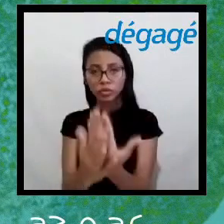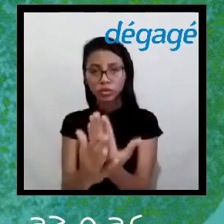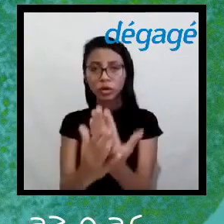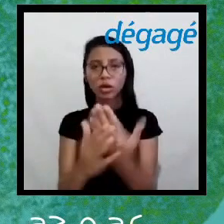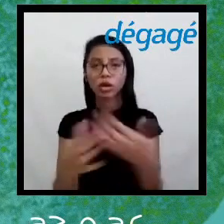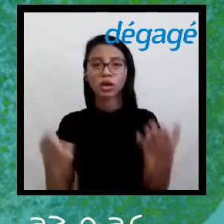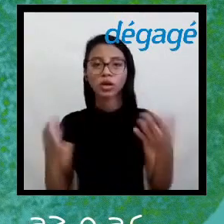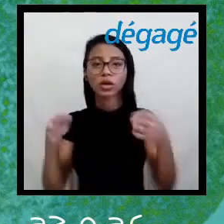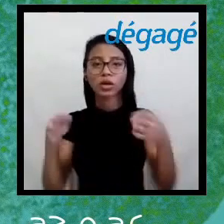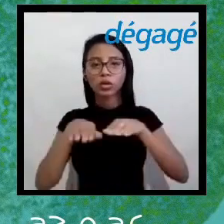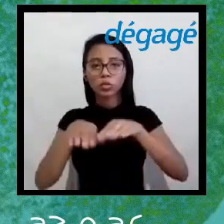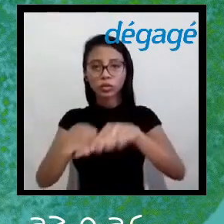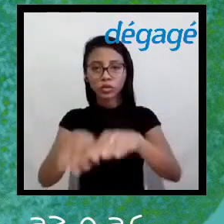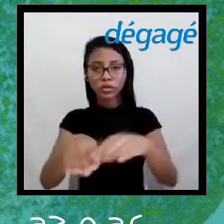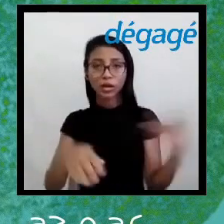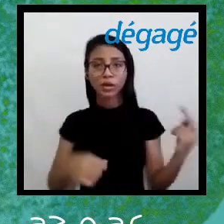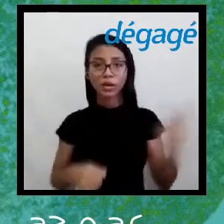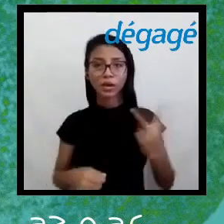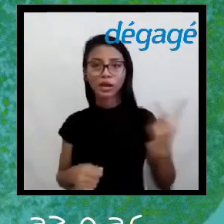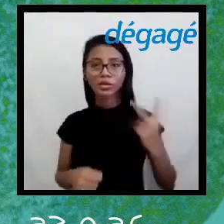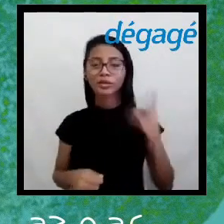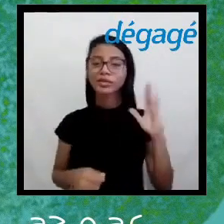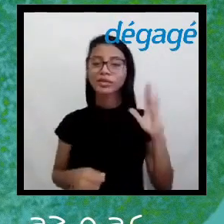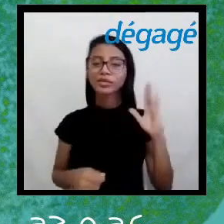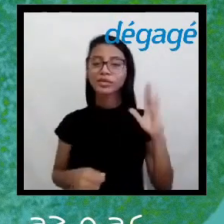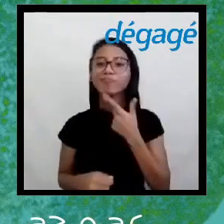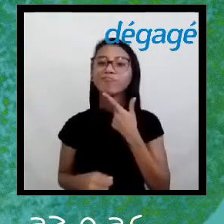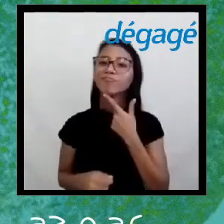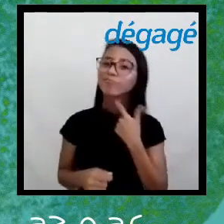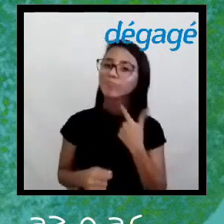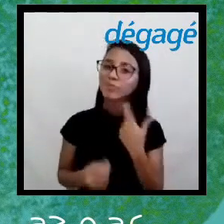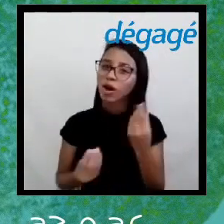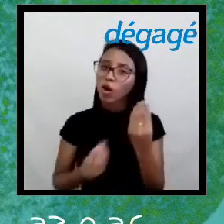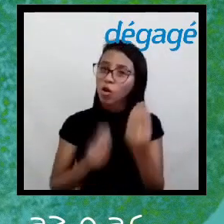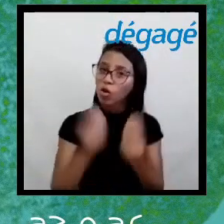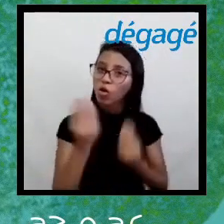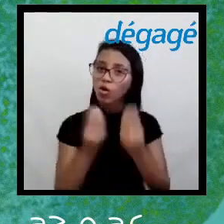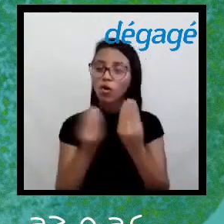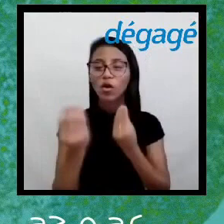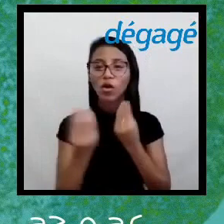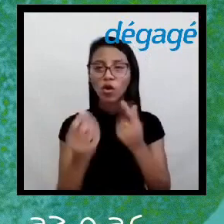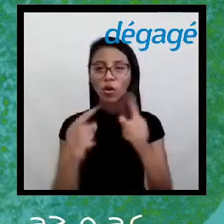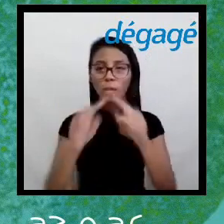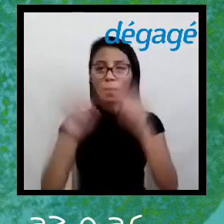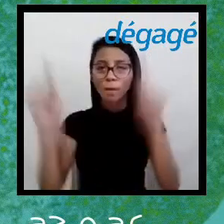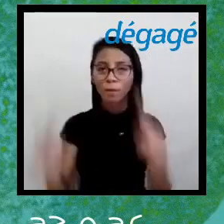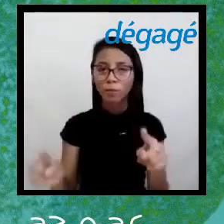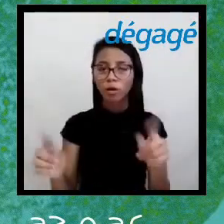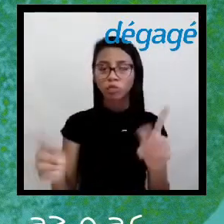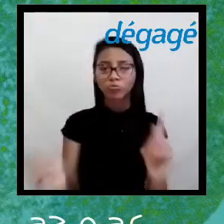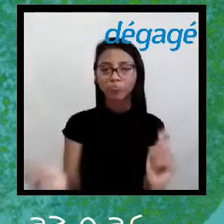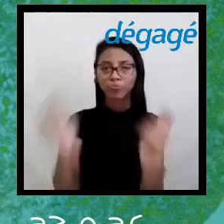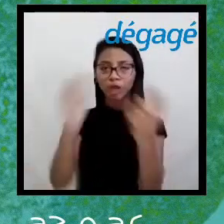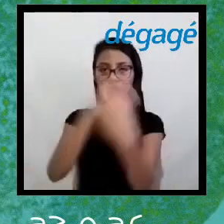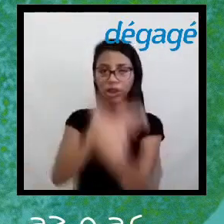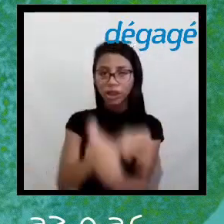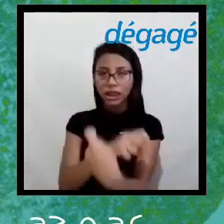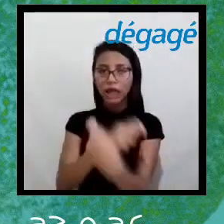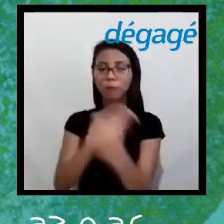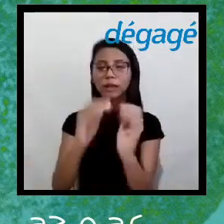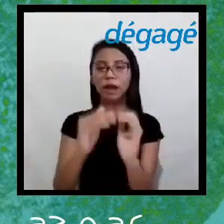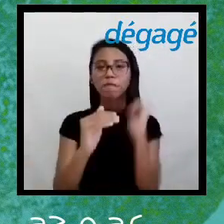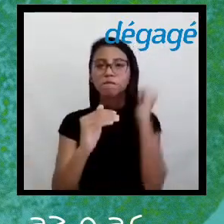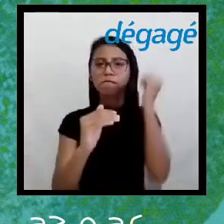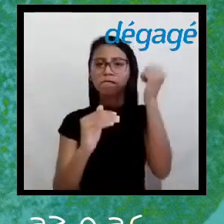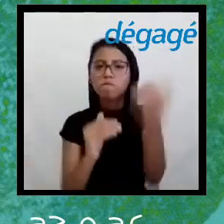uma vontade, umas inquietações de como transpor esse trabalho do Circulando para além dos muros da universidade, né?